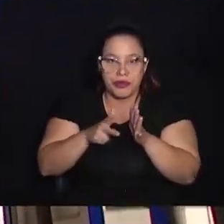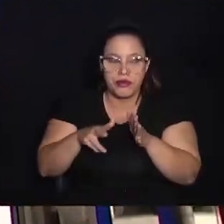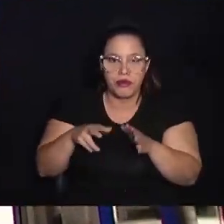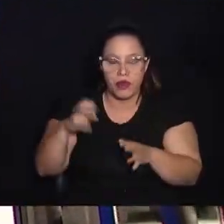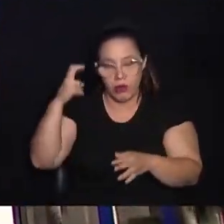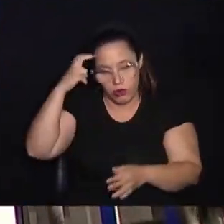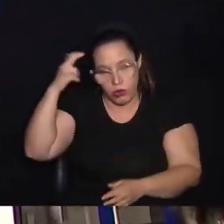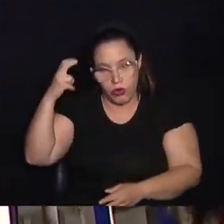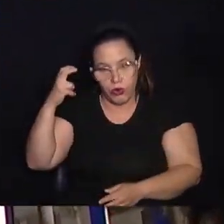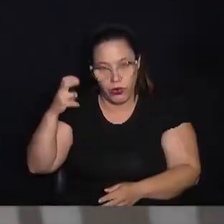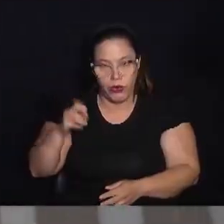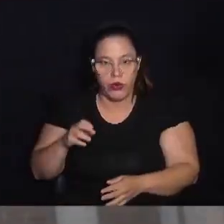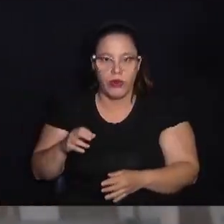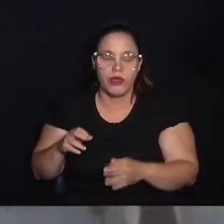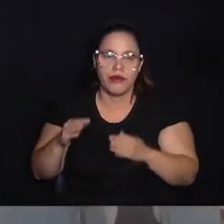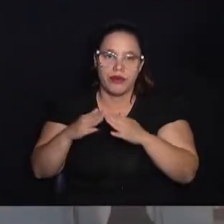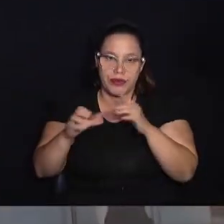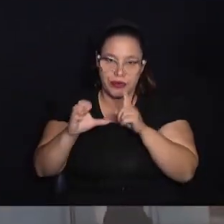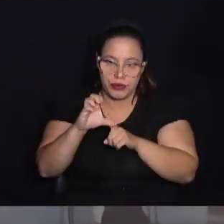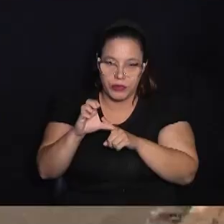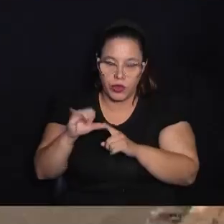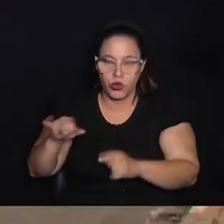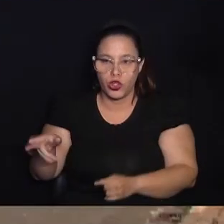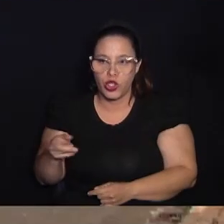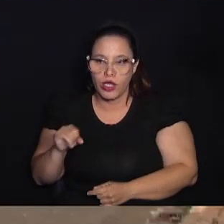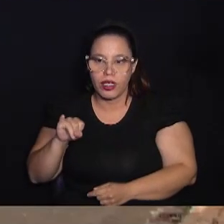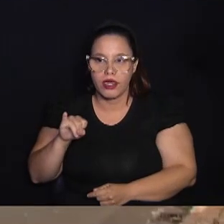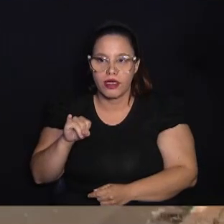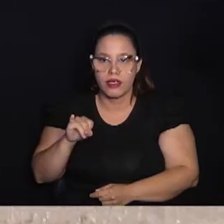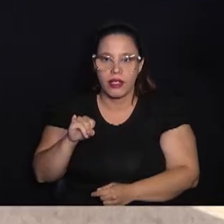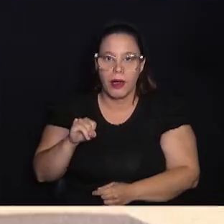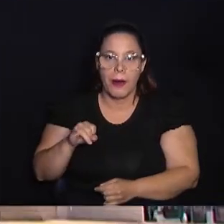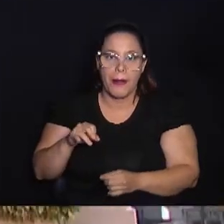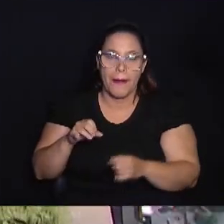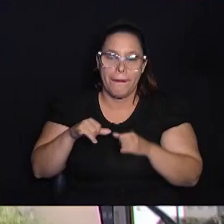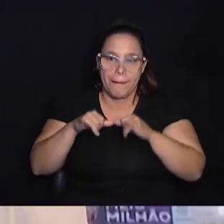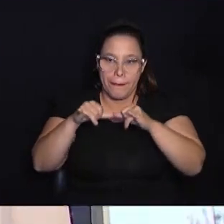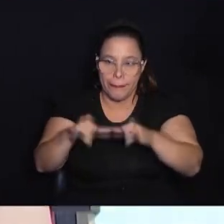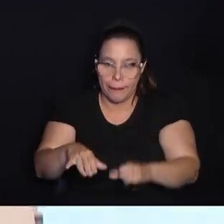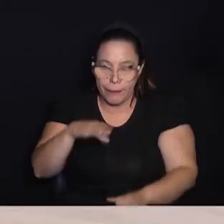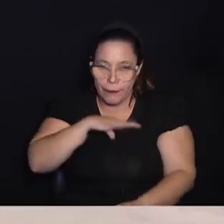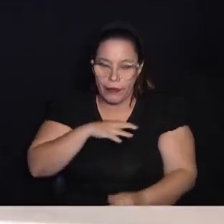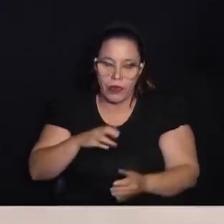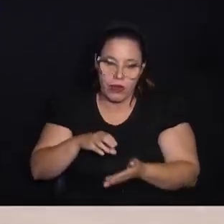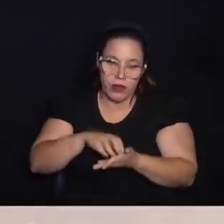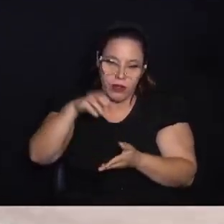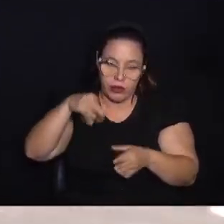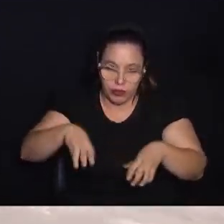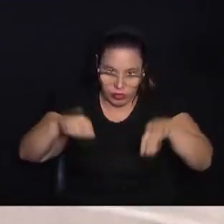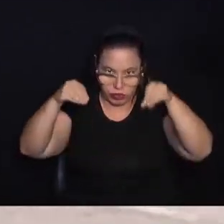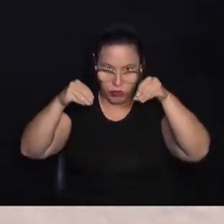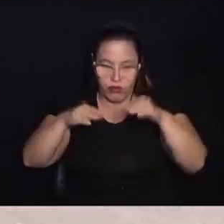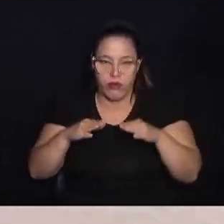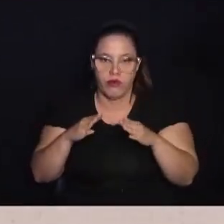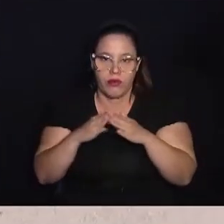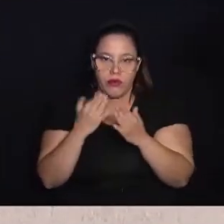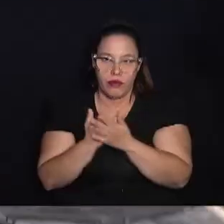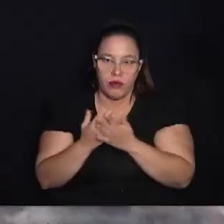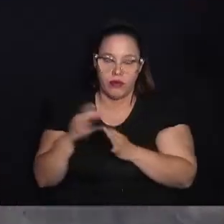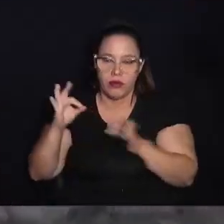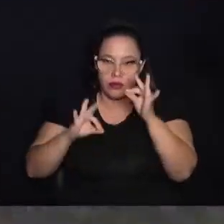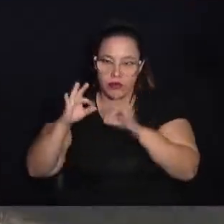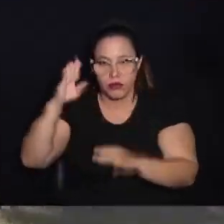Catedral Metropolitana jocky Clube mercadão torre do Castelo Escola Preparatória de